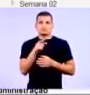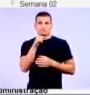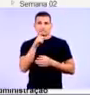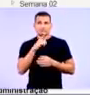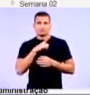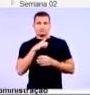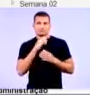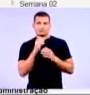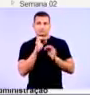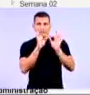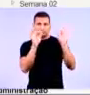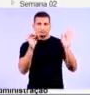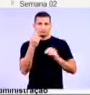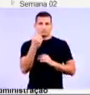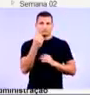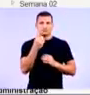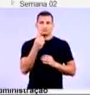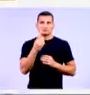aparecer só 1.